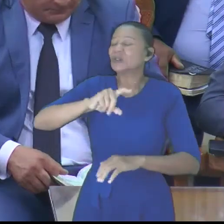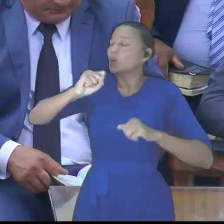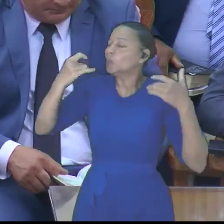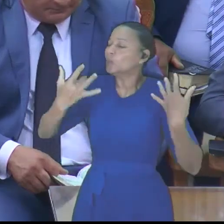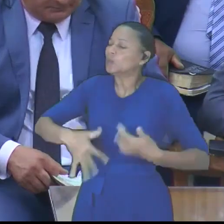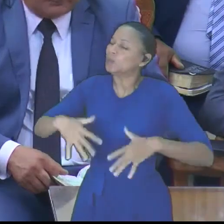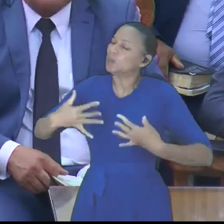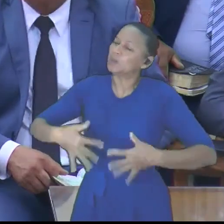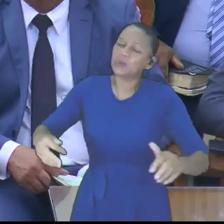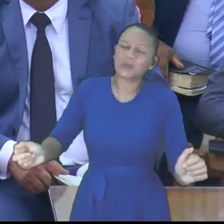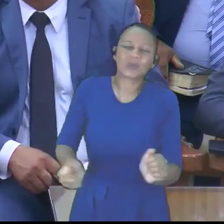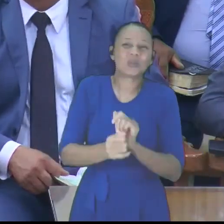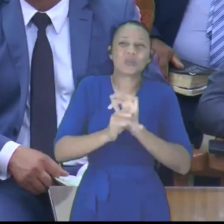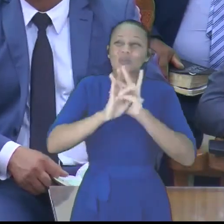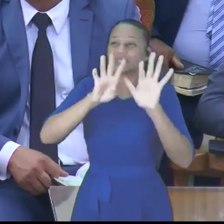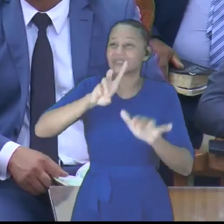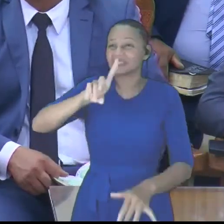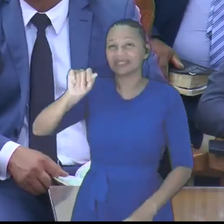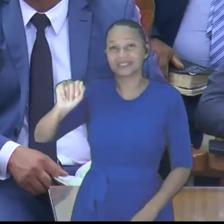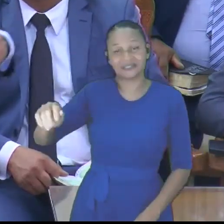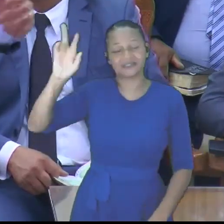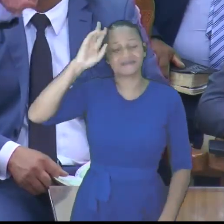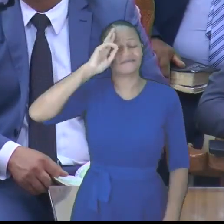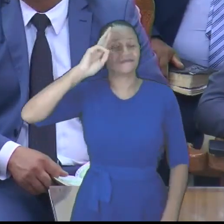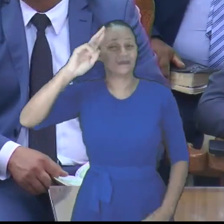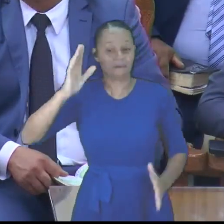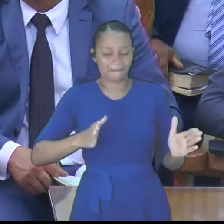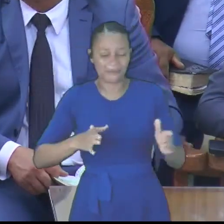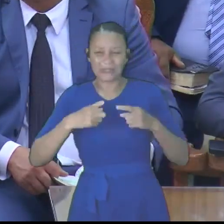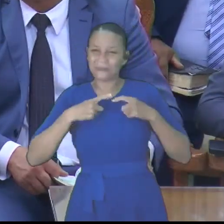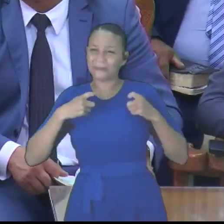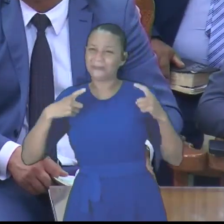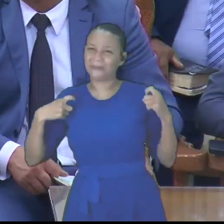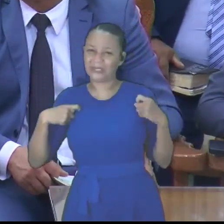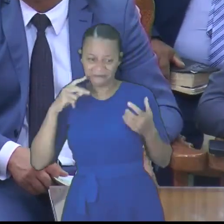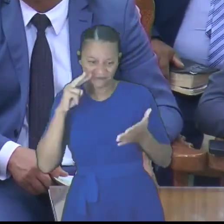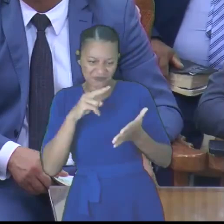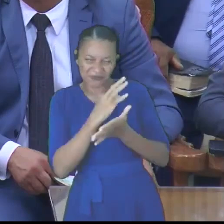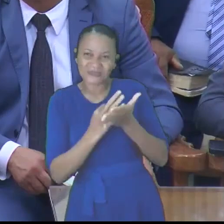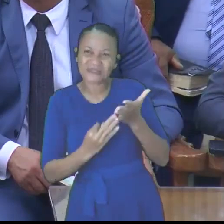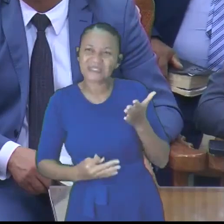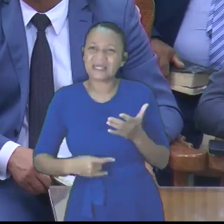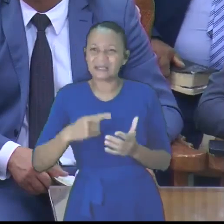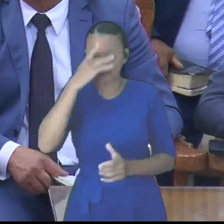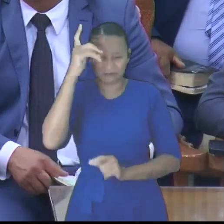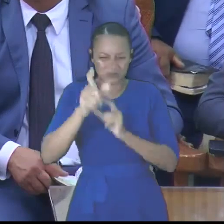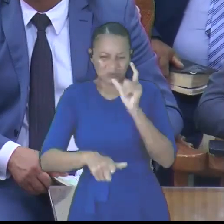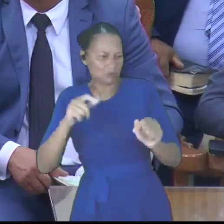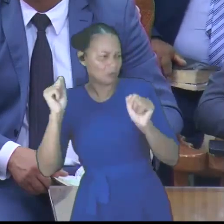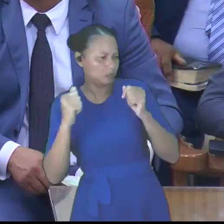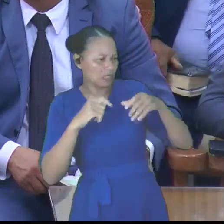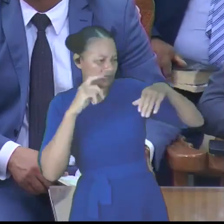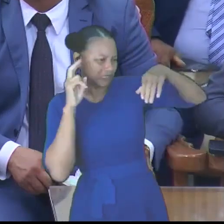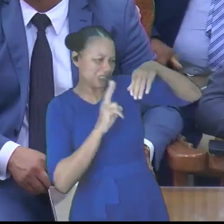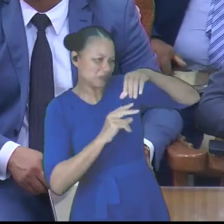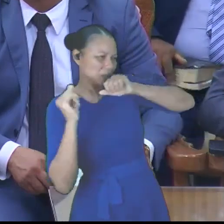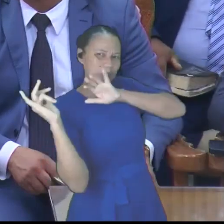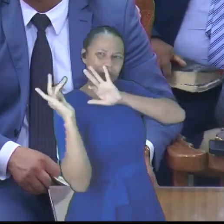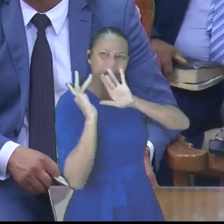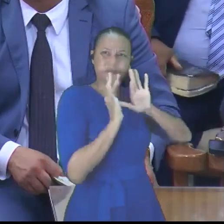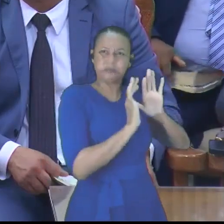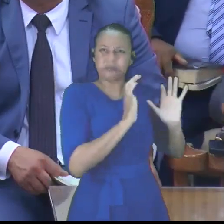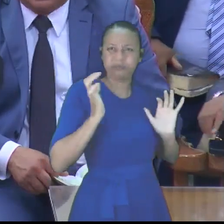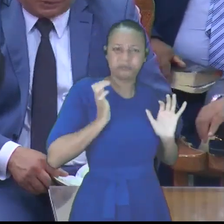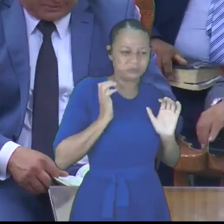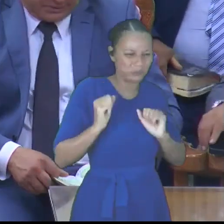na grande tribulação, que os homens vão entrar nas cavernas. Vocês viram o texto? Os homens vão se esconder nas cavernas, os ricos, os